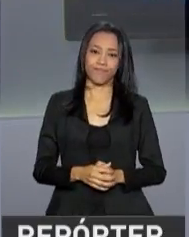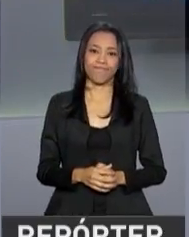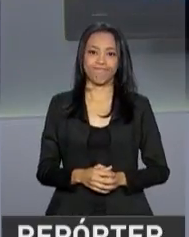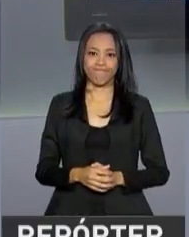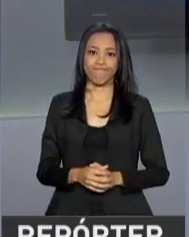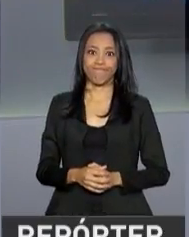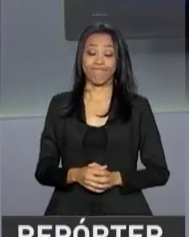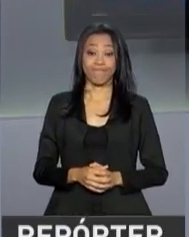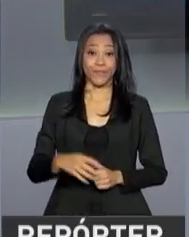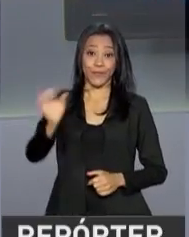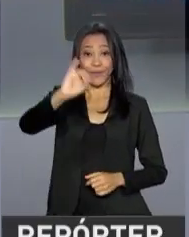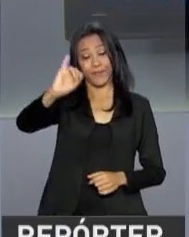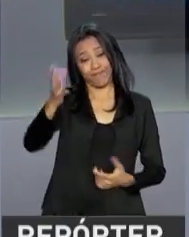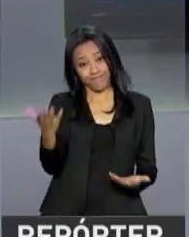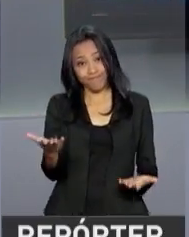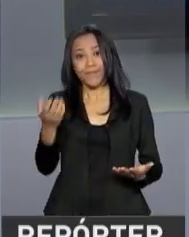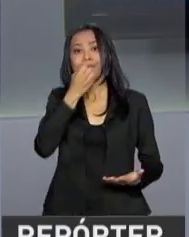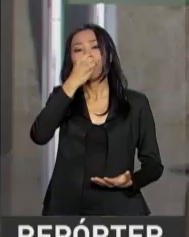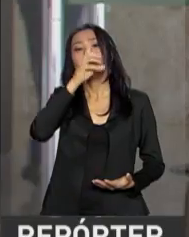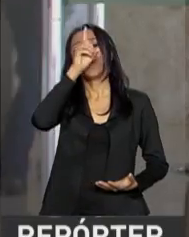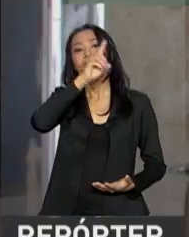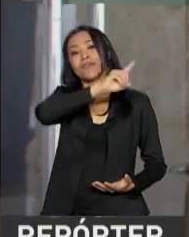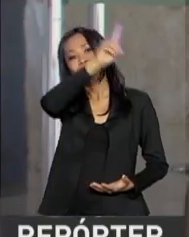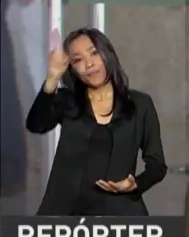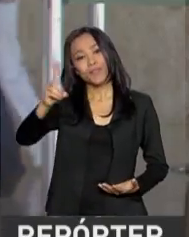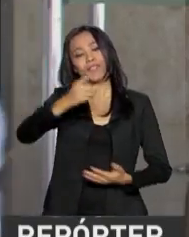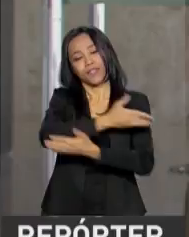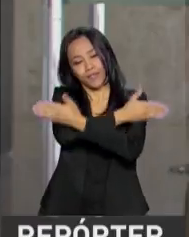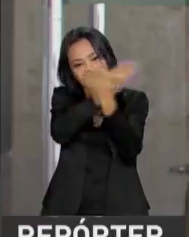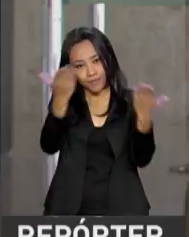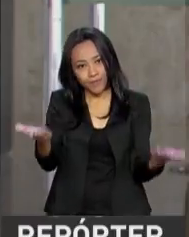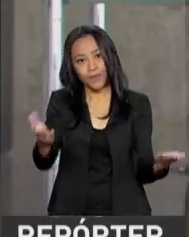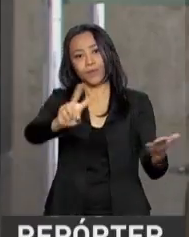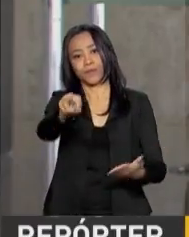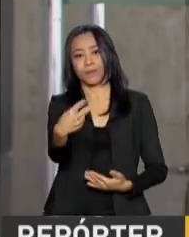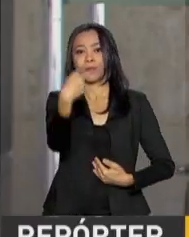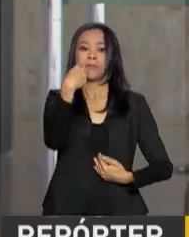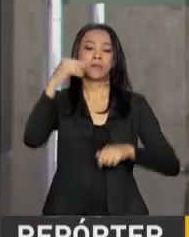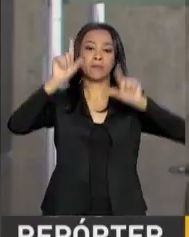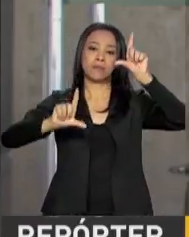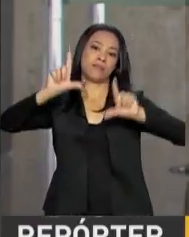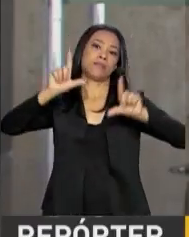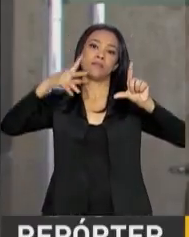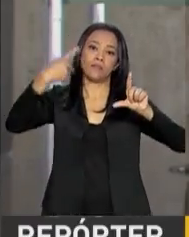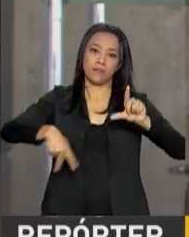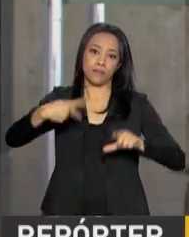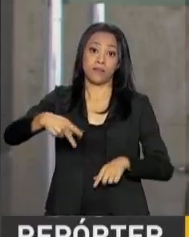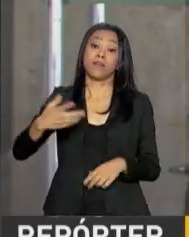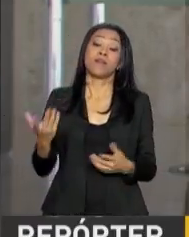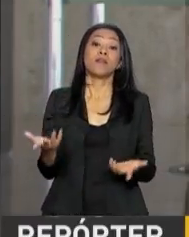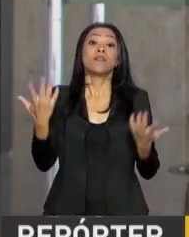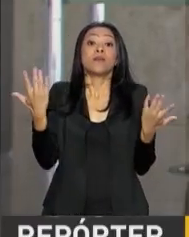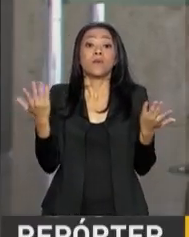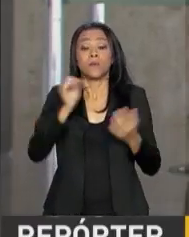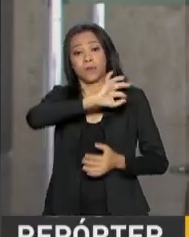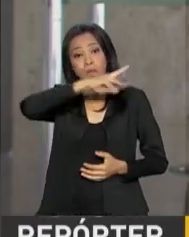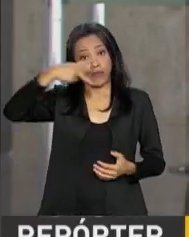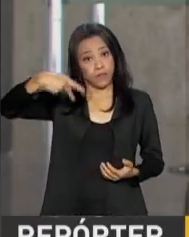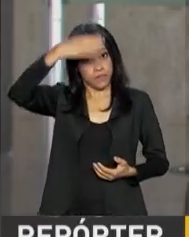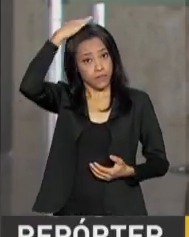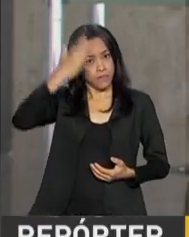o lata isso é bom dia novamente bom dia a todos que nos acompanham aqui pela tv nbr o presidente michel temer recebe